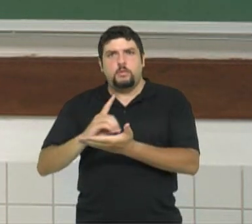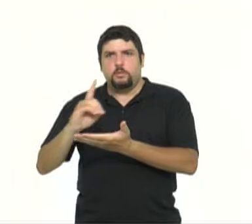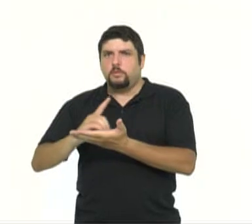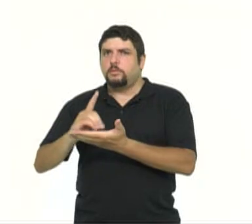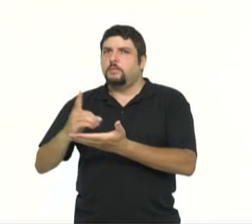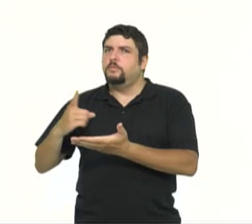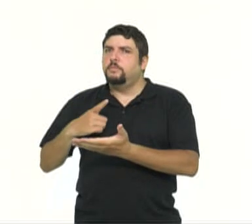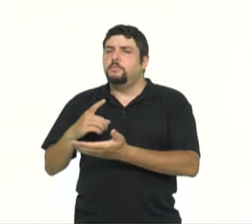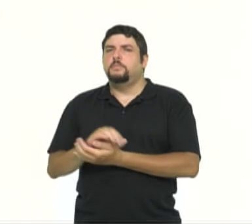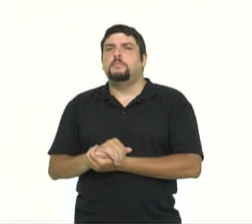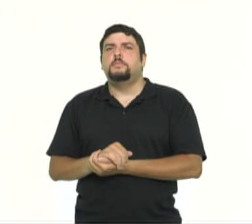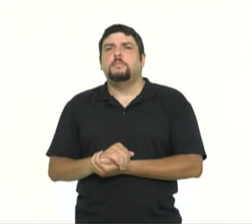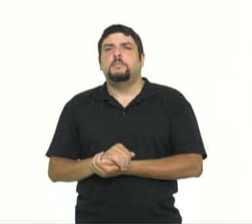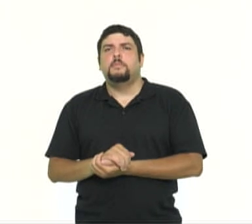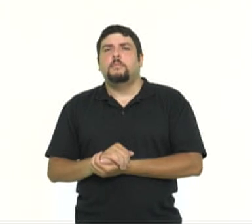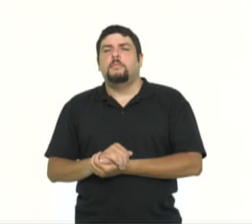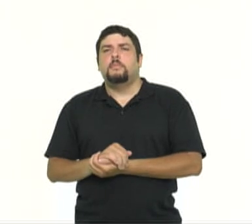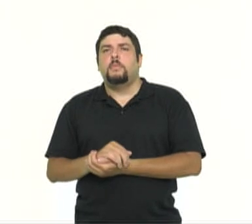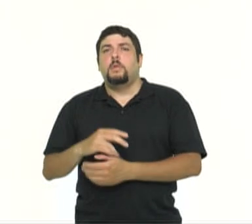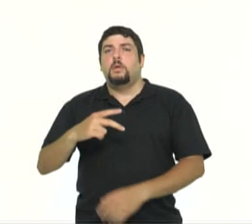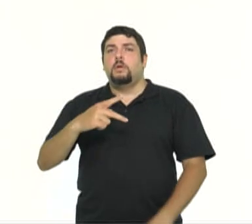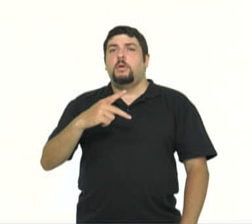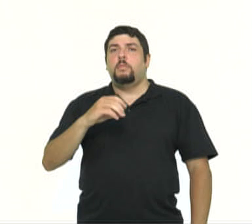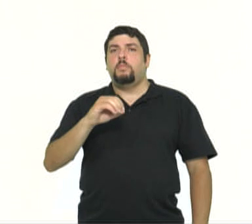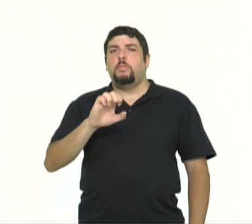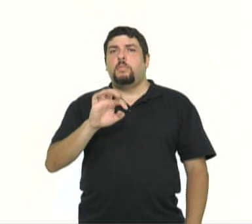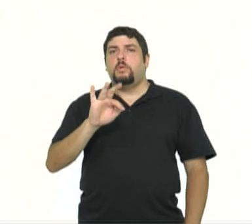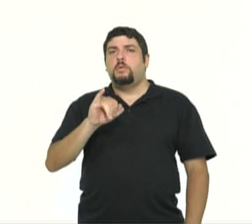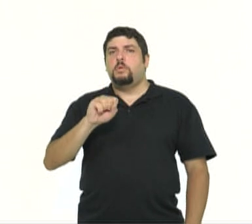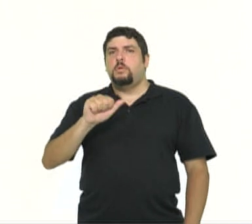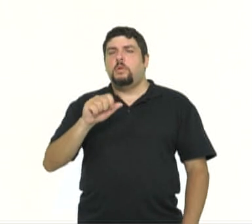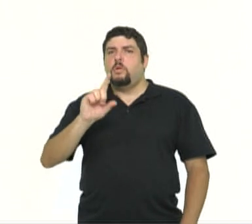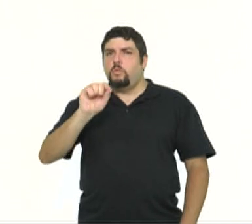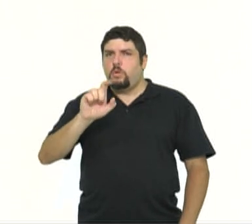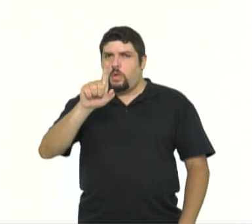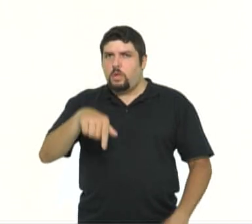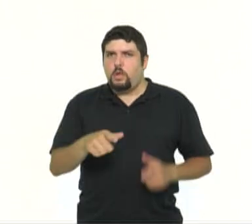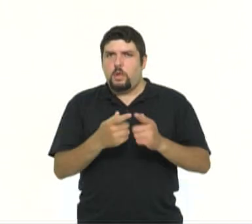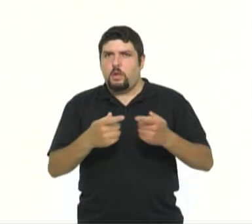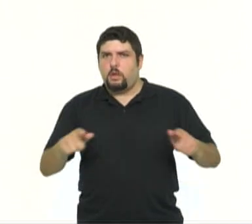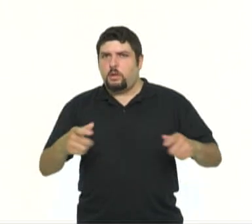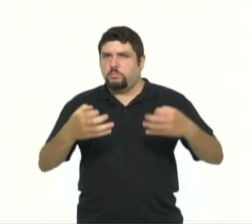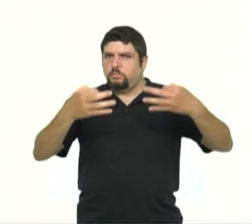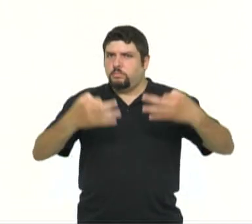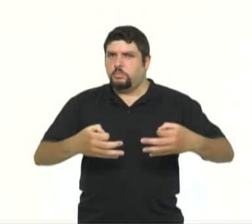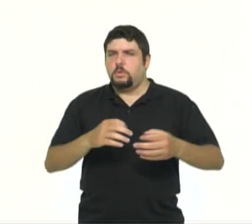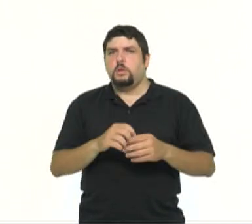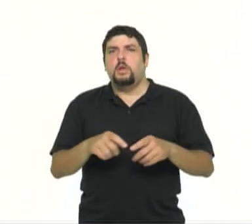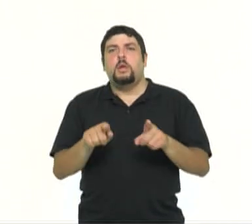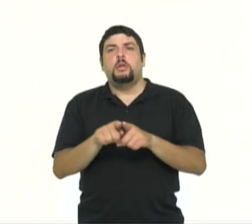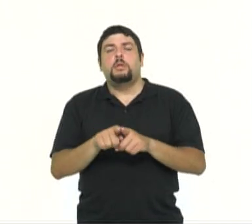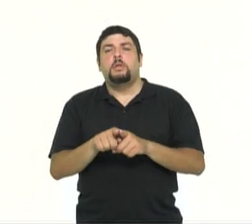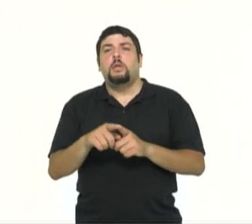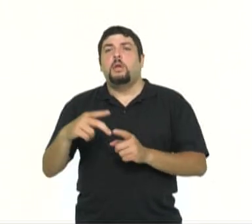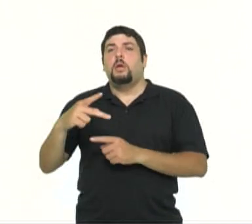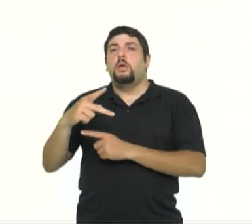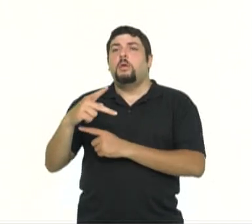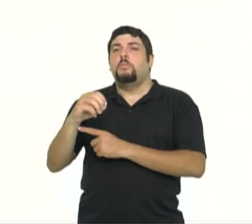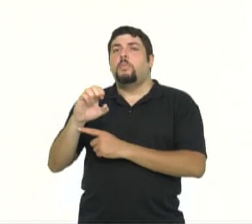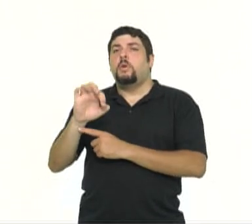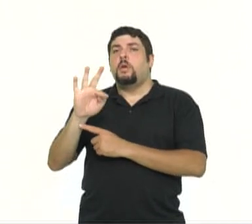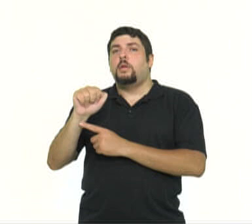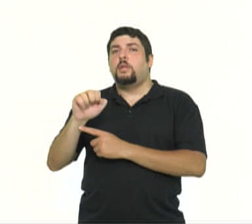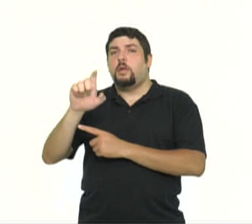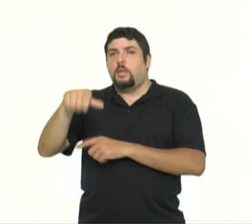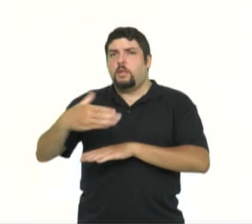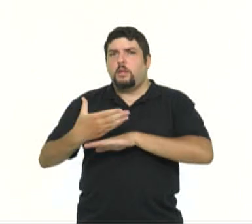dicionarizadas. Poetisa pelo uso da norma gramática normativa e poeta pelas práticas linguageiras das